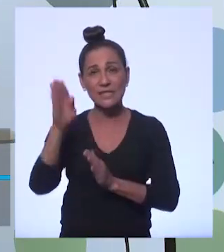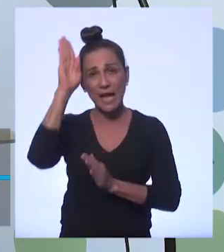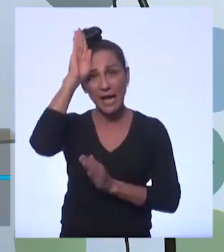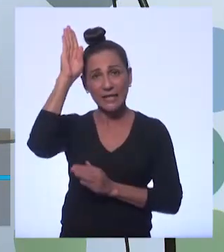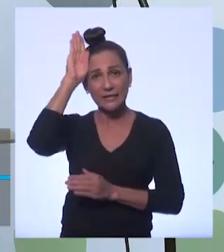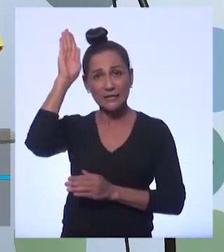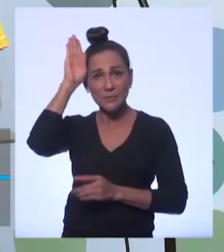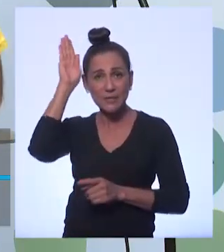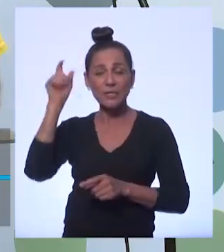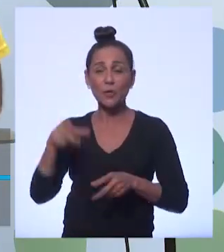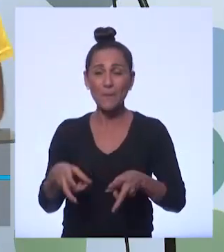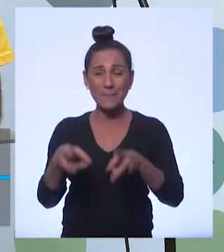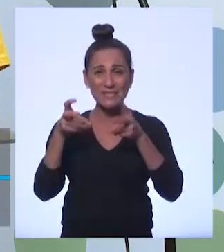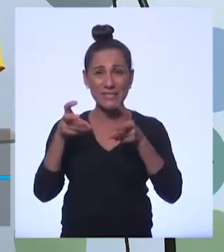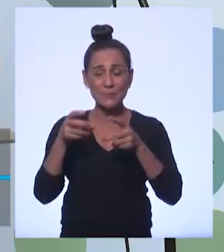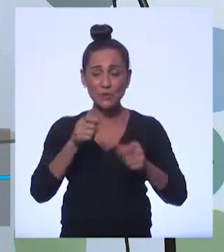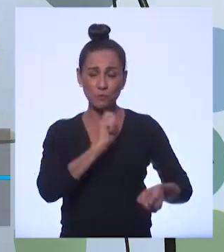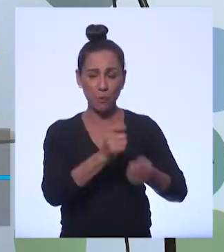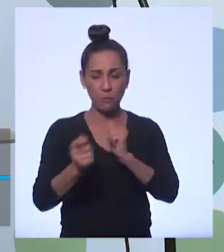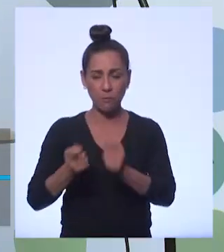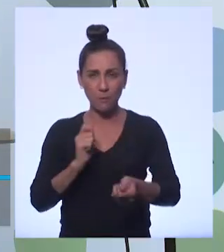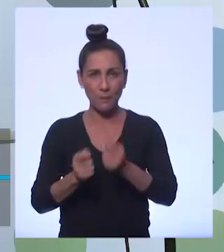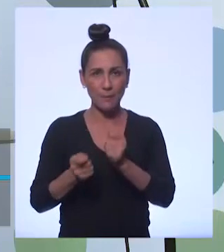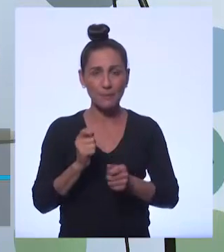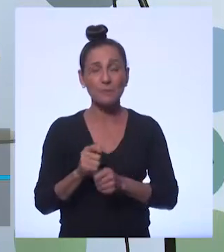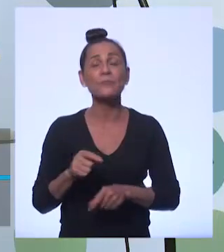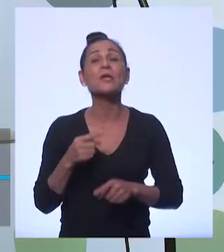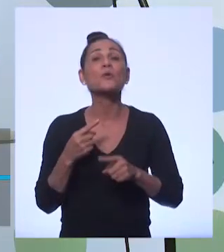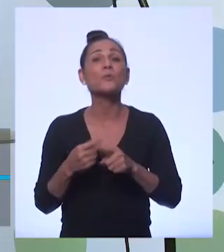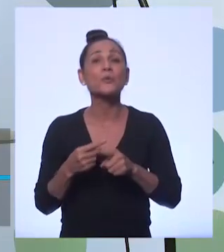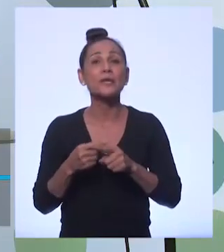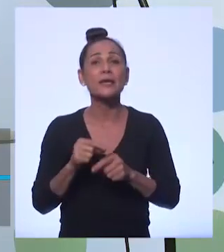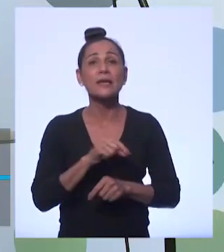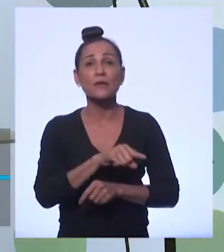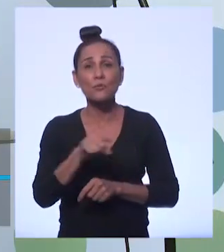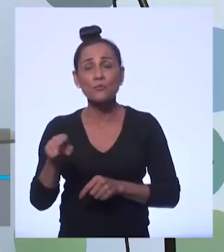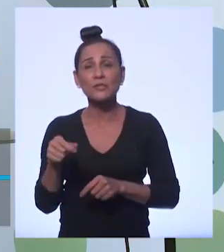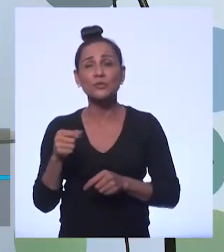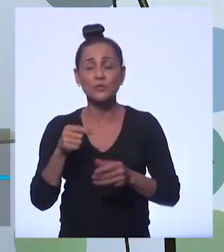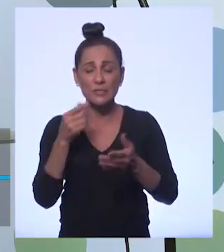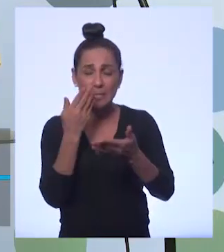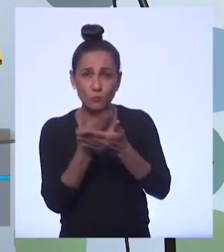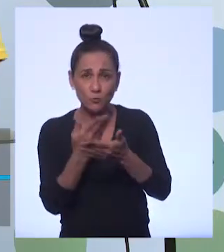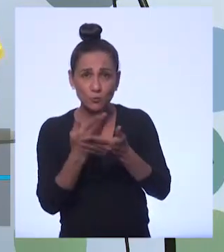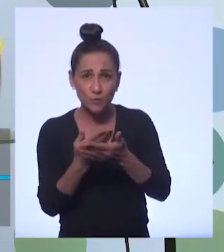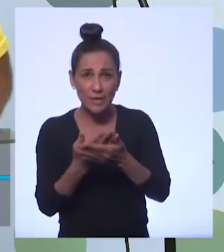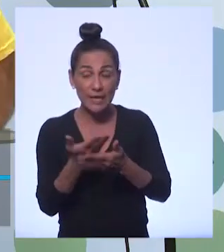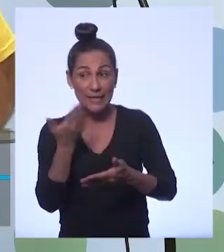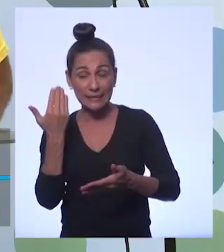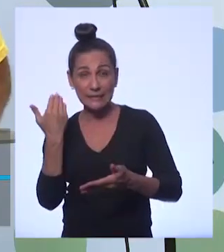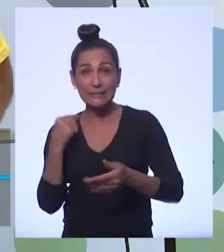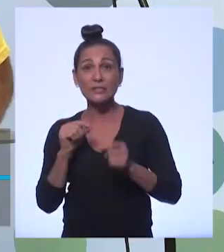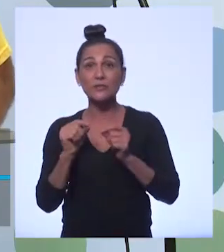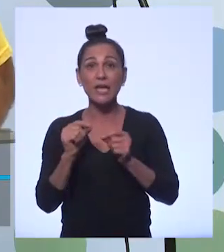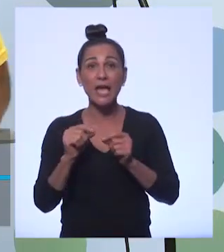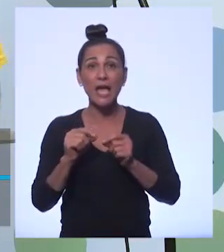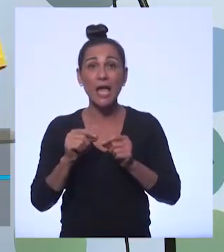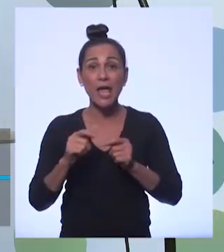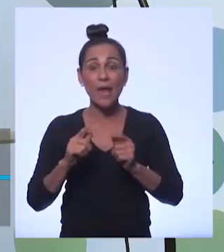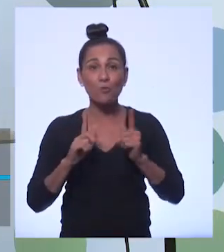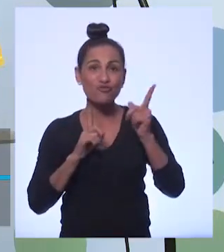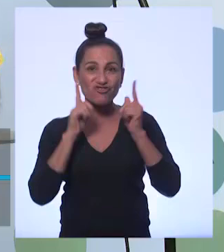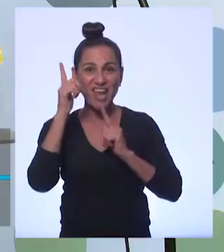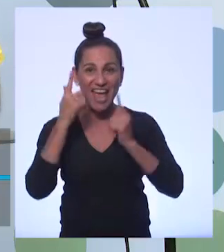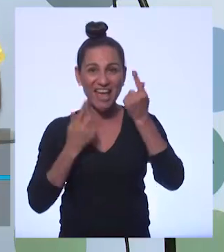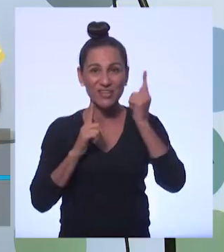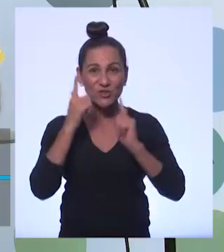bastante a esse assunto de tocar bateria, né? E uma das coisas que eu estudei é o gesto de batucar, e é por isso que eu trouxe